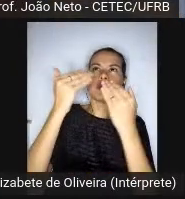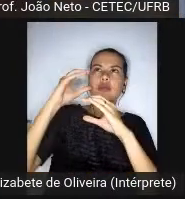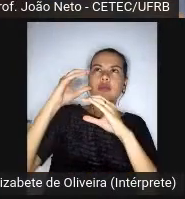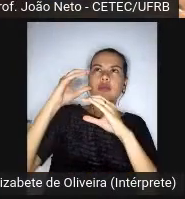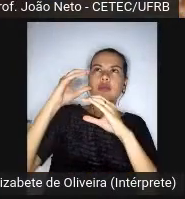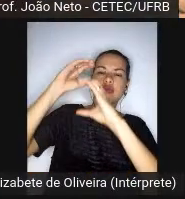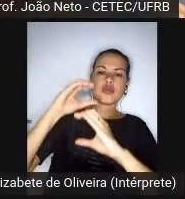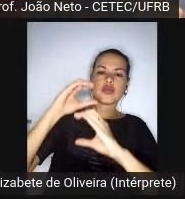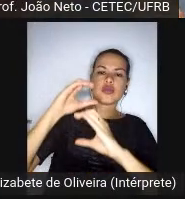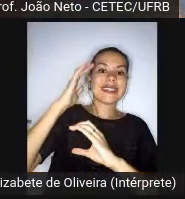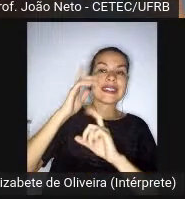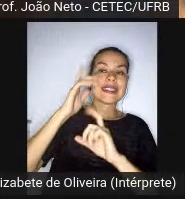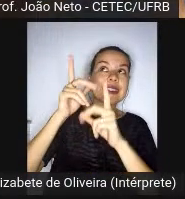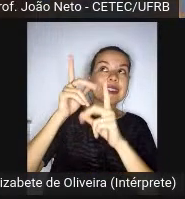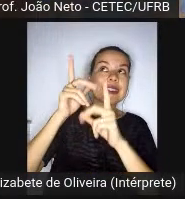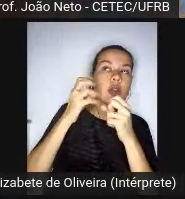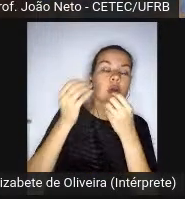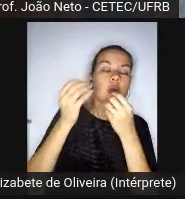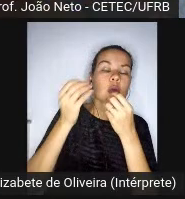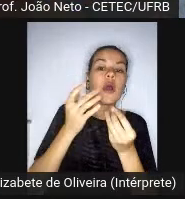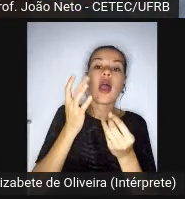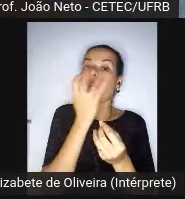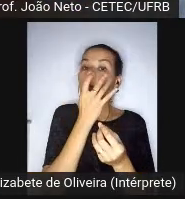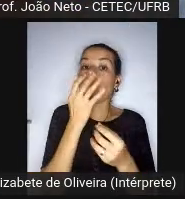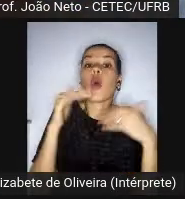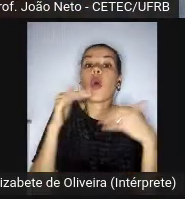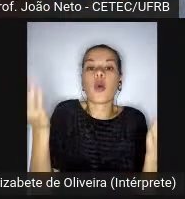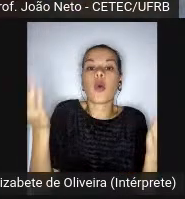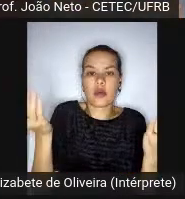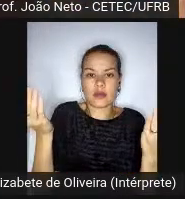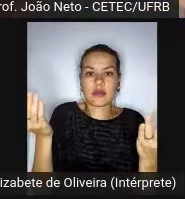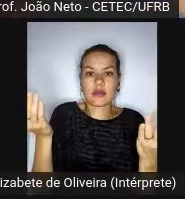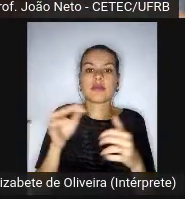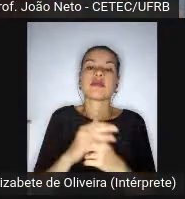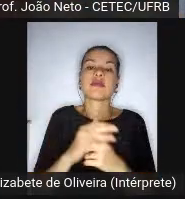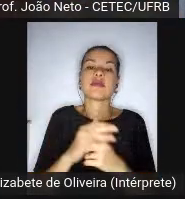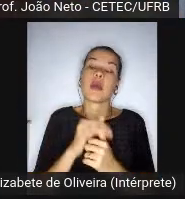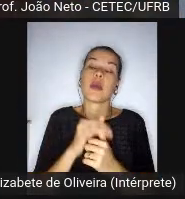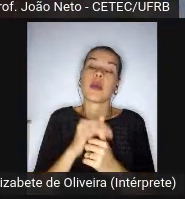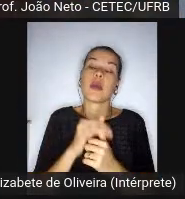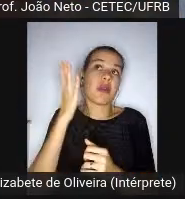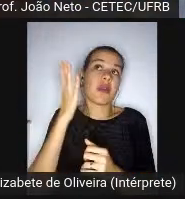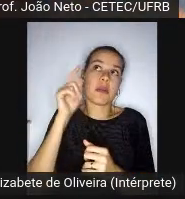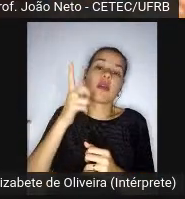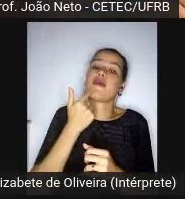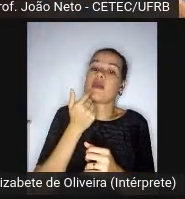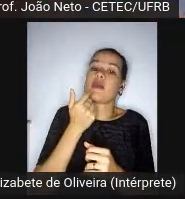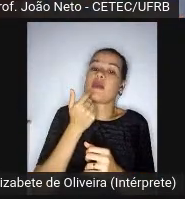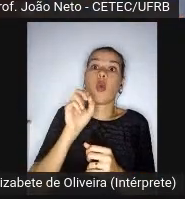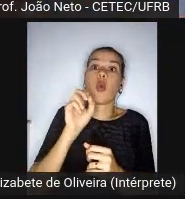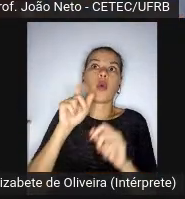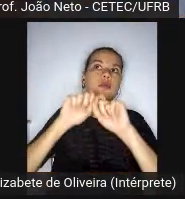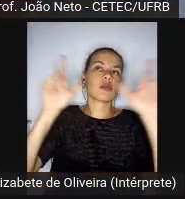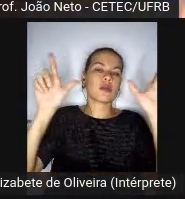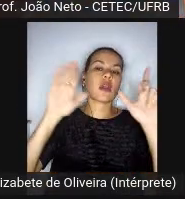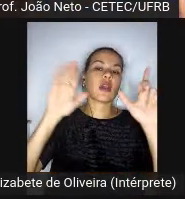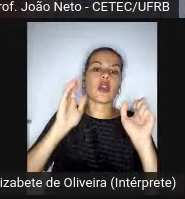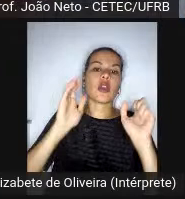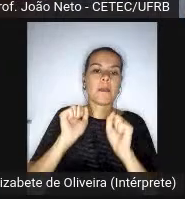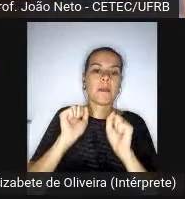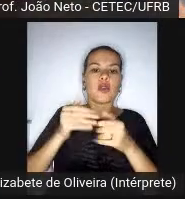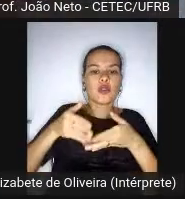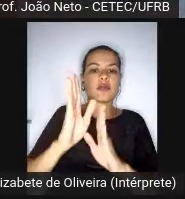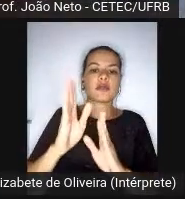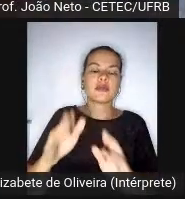descobri que o sinal que está aparecendo ao sinal vermelho ou então que sinal acabou de abrir o semáforo